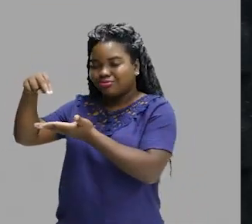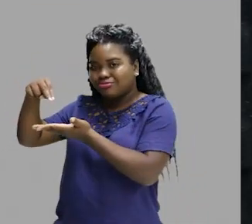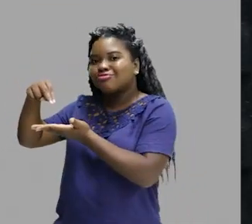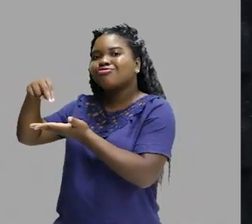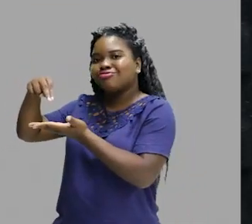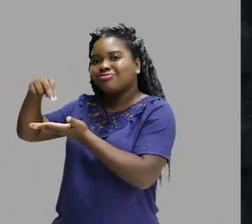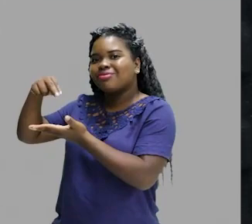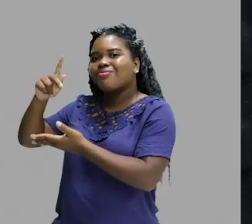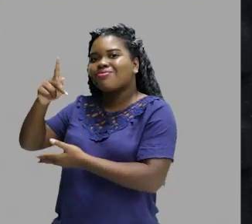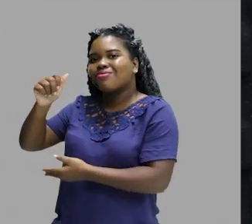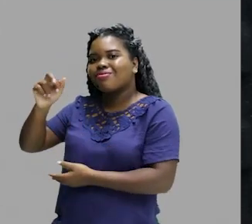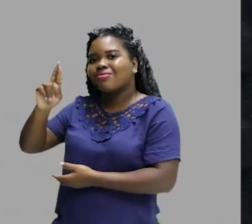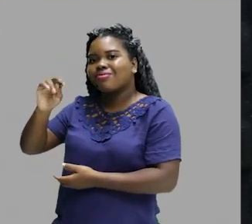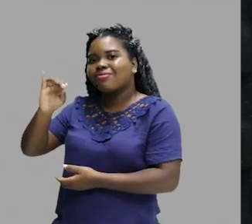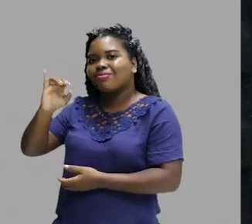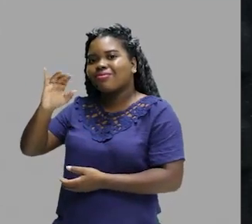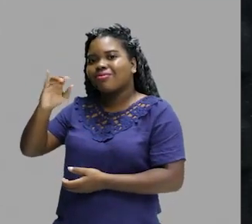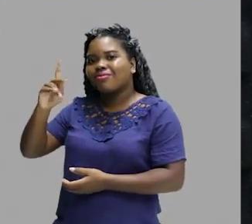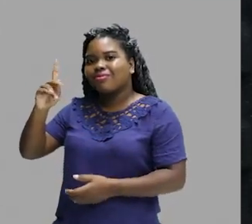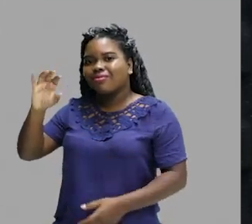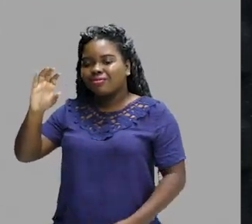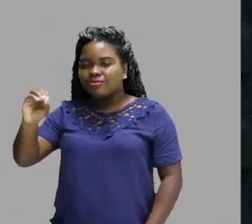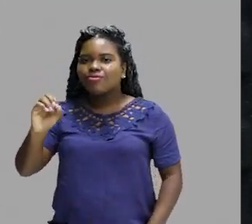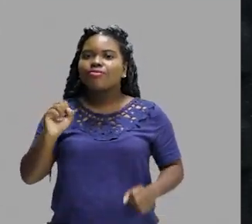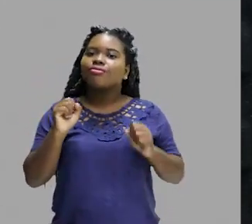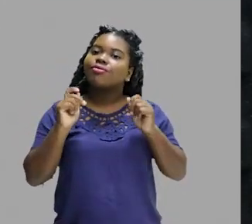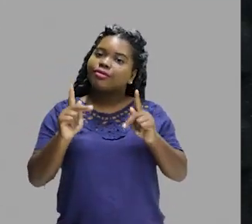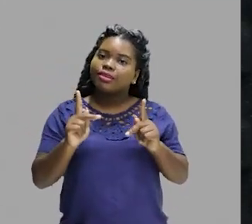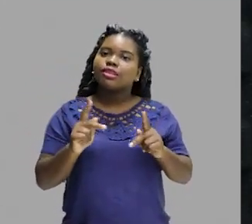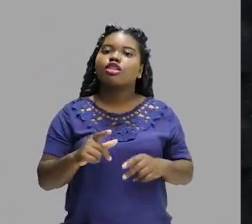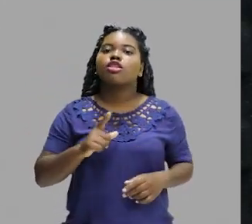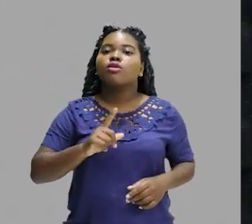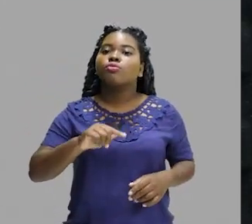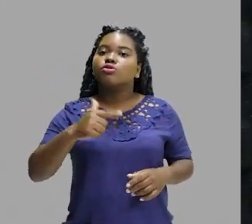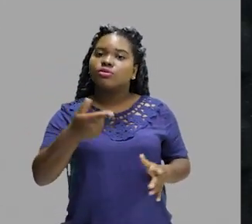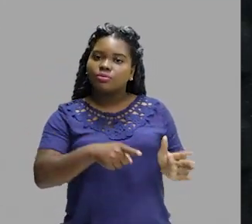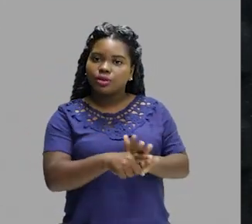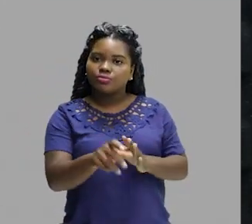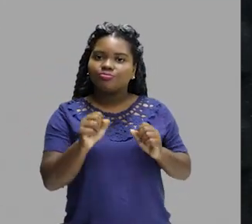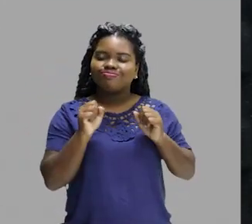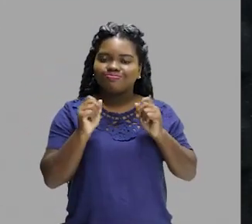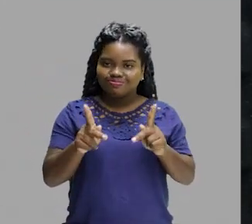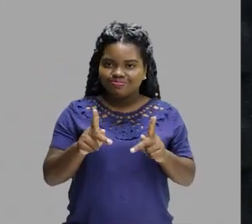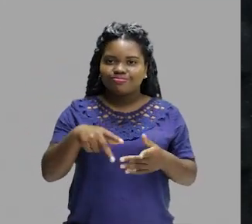do particípio, ok? Então, vamos para mais uma questão.